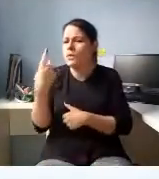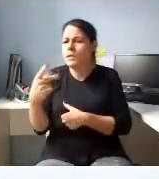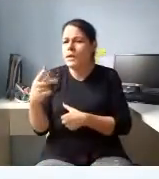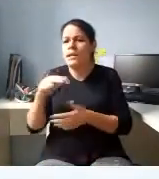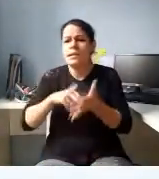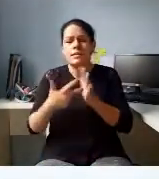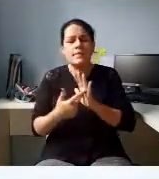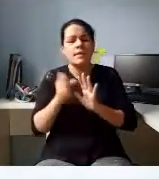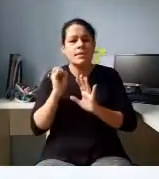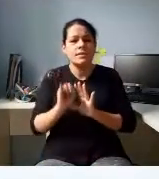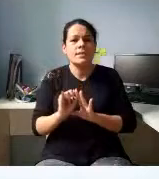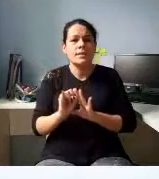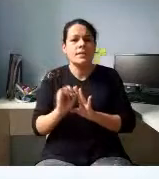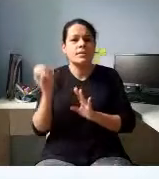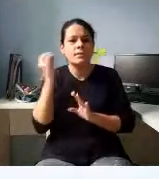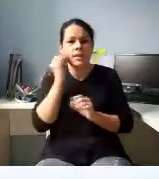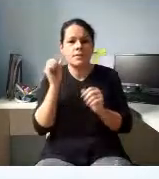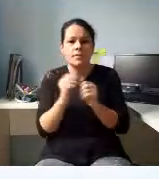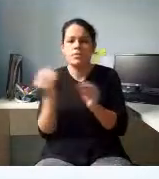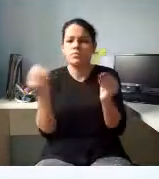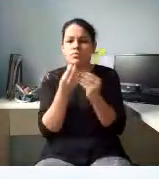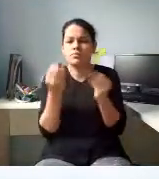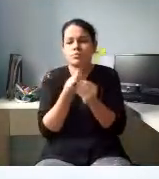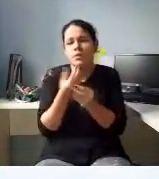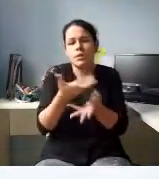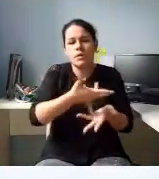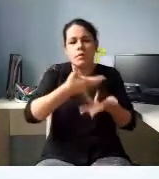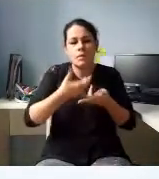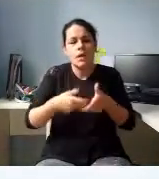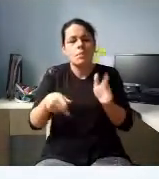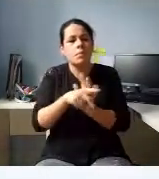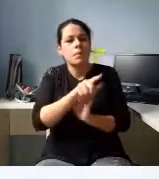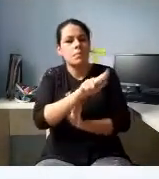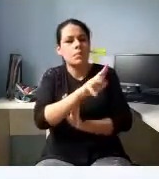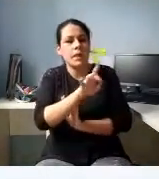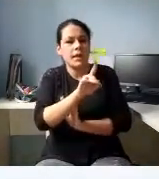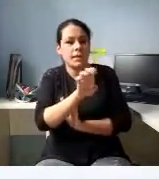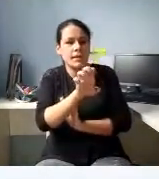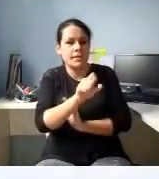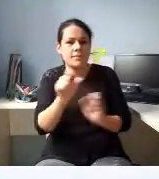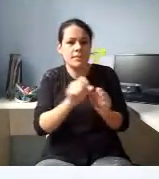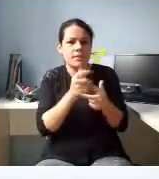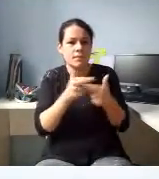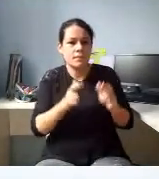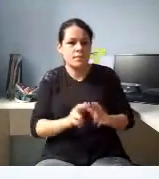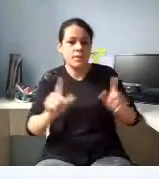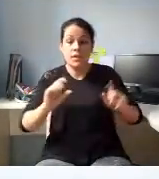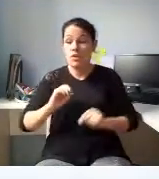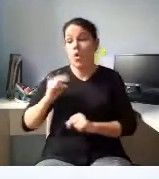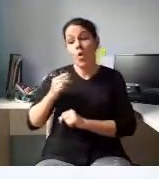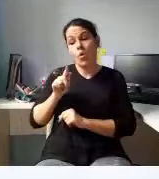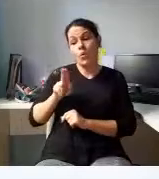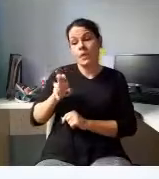consegue convencer o Guedes a fazer algo diferente, ou você acha que o Guedes fica lá inflexível e